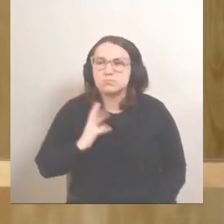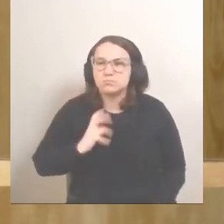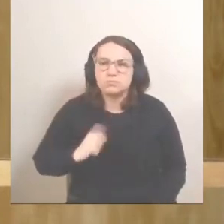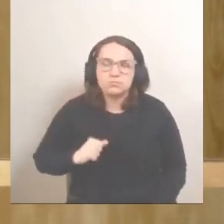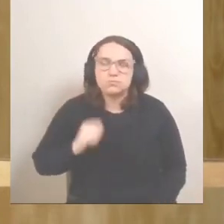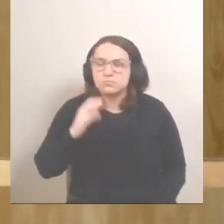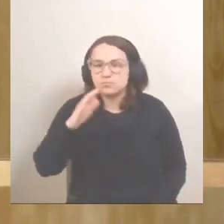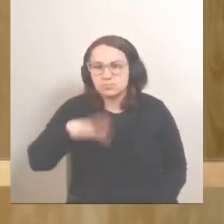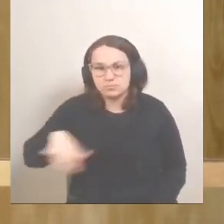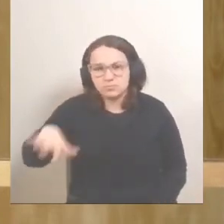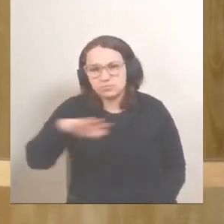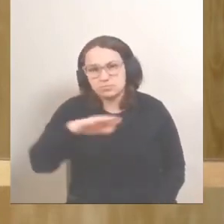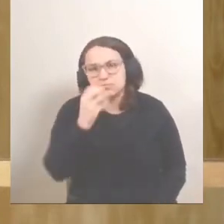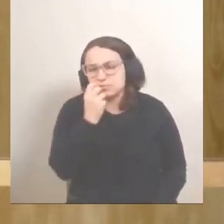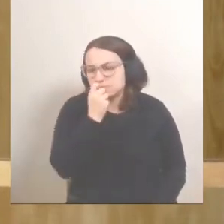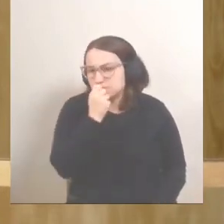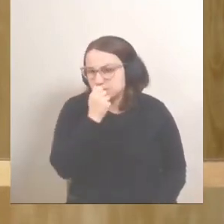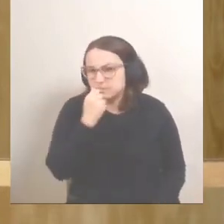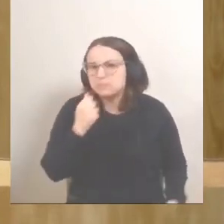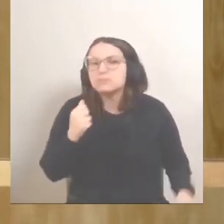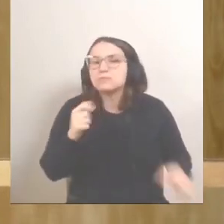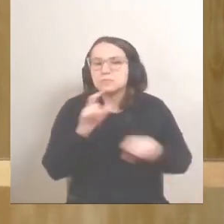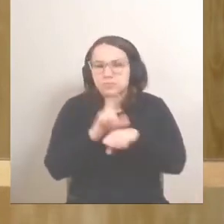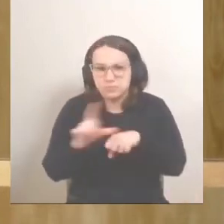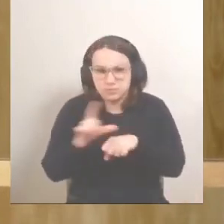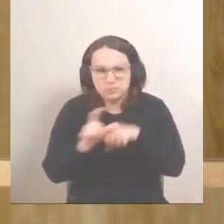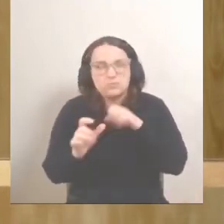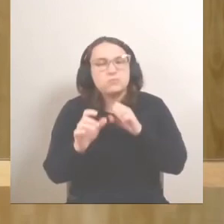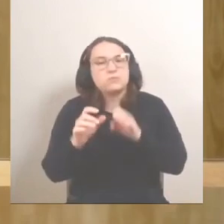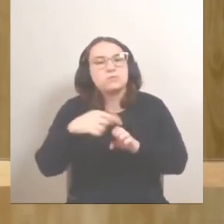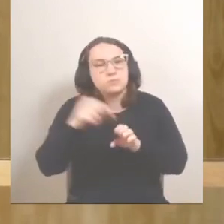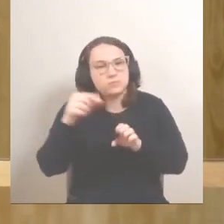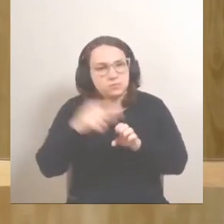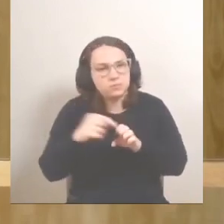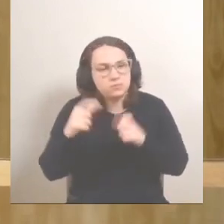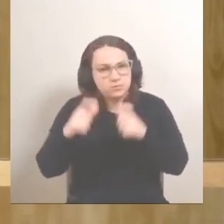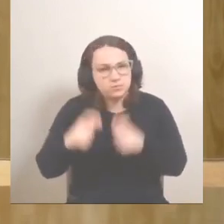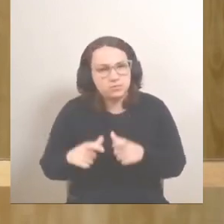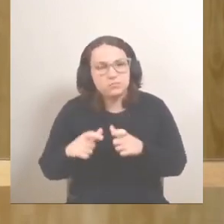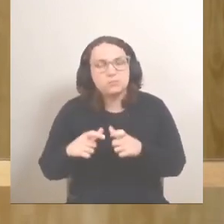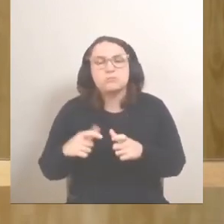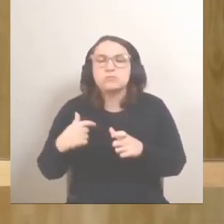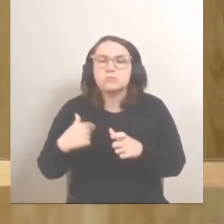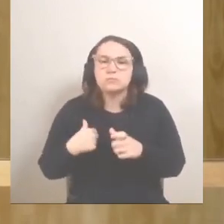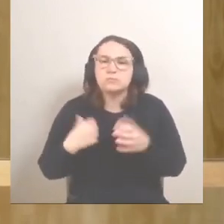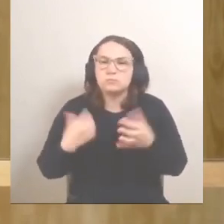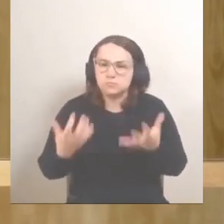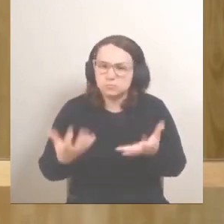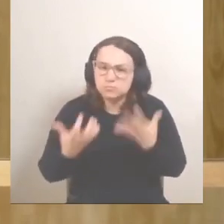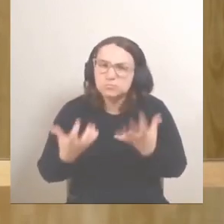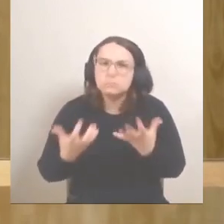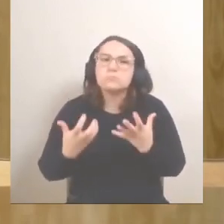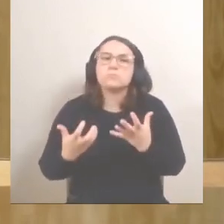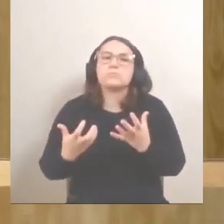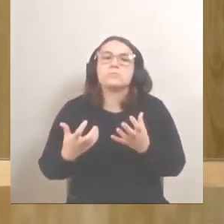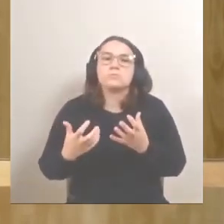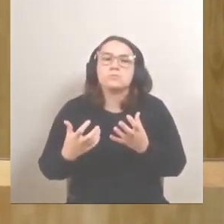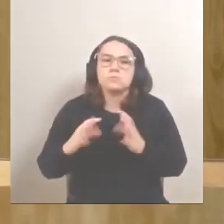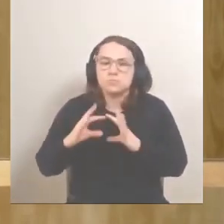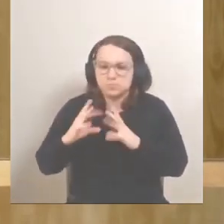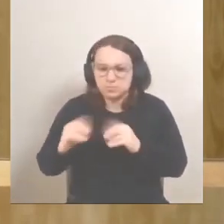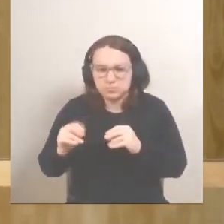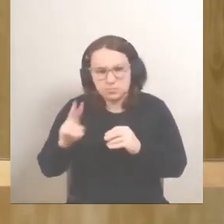Limão, ele é um comerciante, é um empreendedor local, e ele faz questão de que o seu